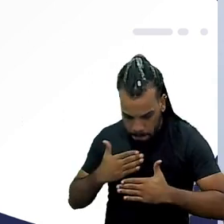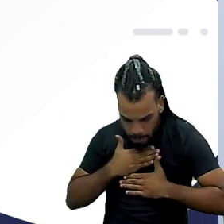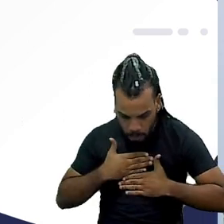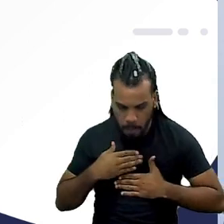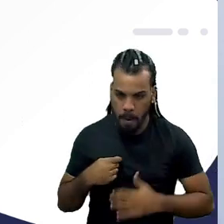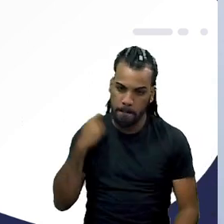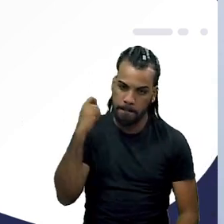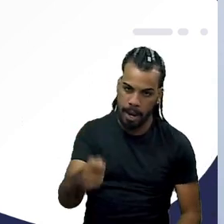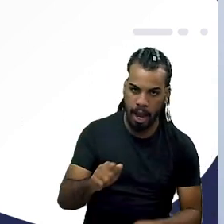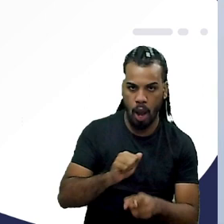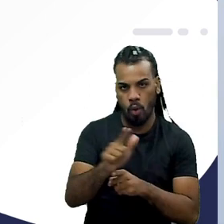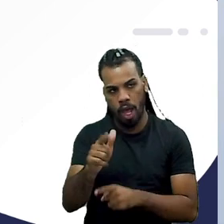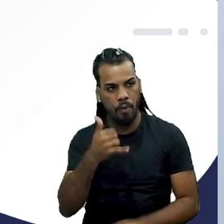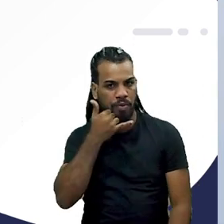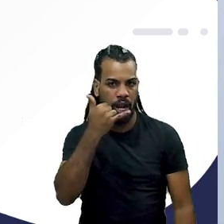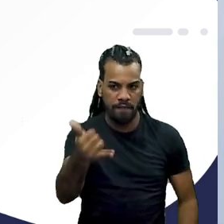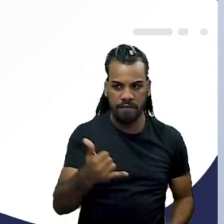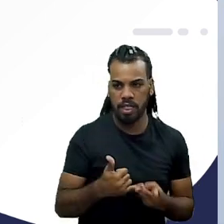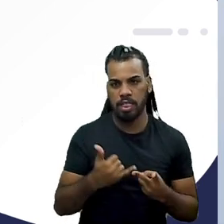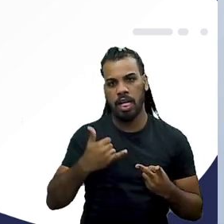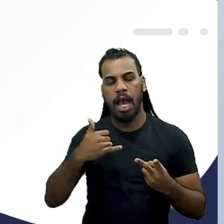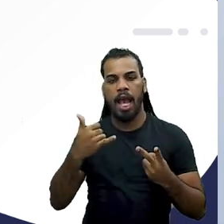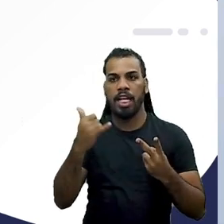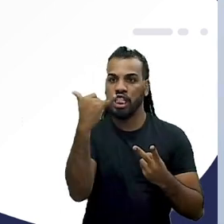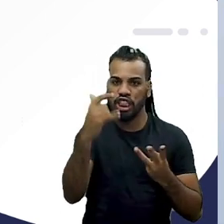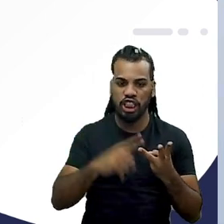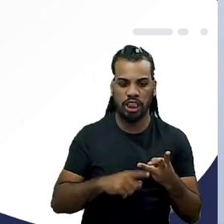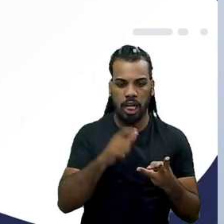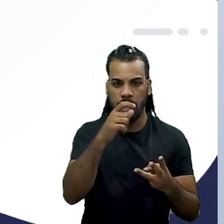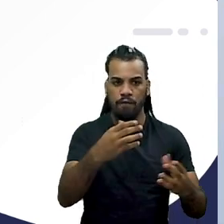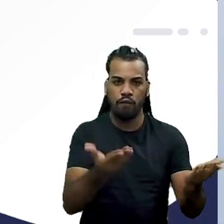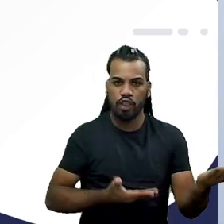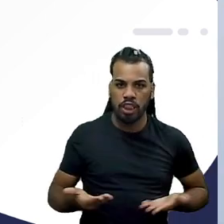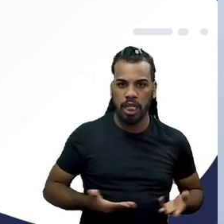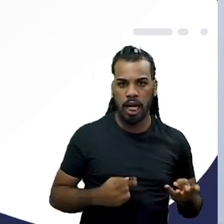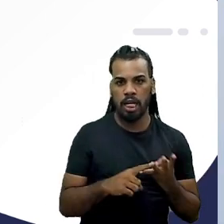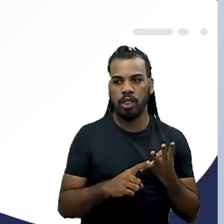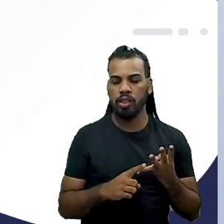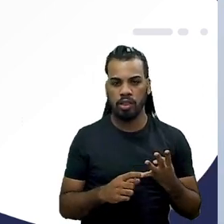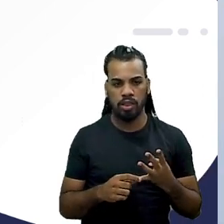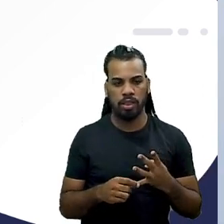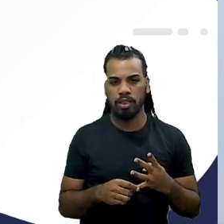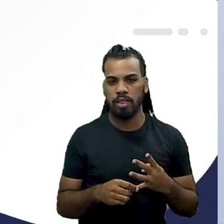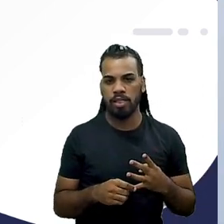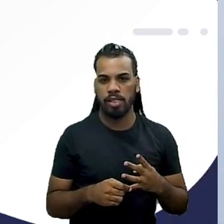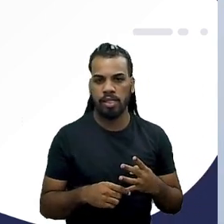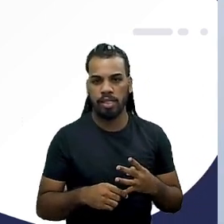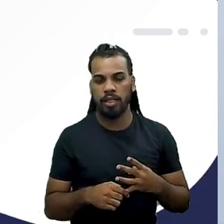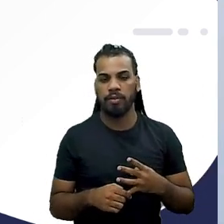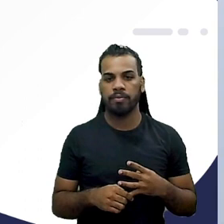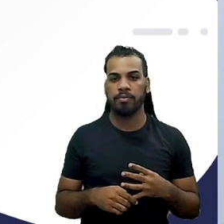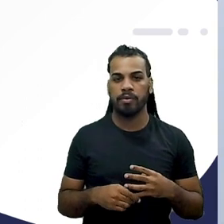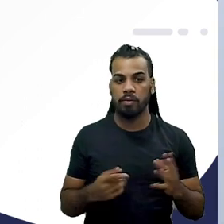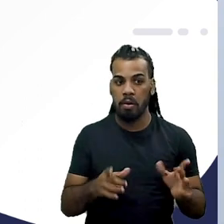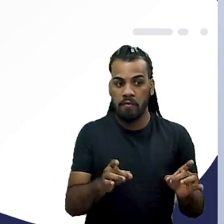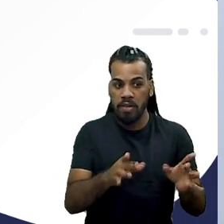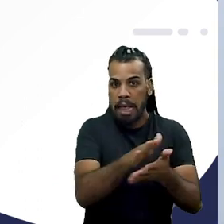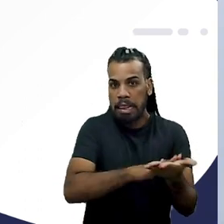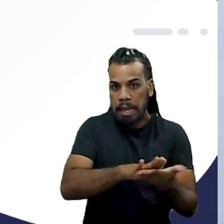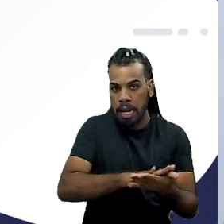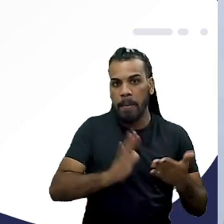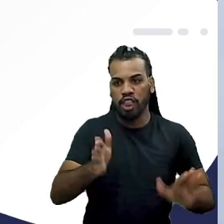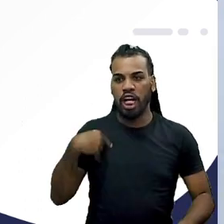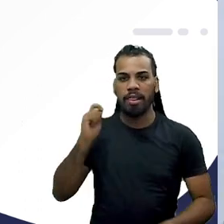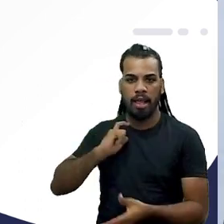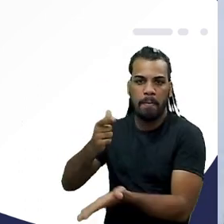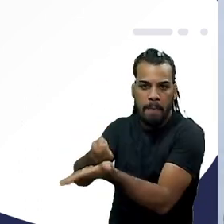que pagar aluguel, telefone, energia, funcionário, as minhas retiradas, né? Eu posso não vender nada, mas já tenho conta para